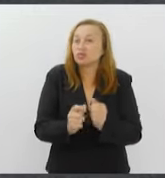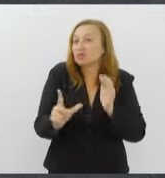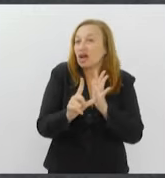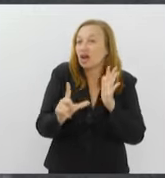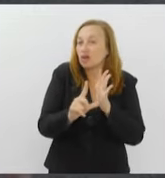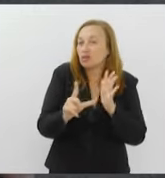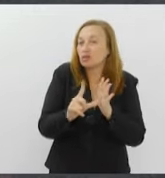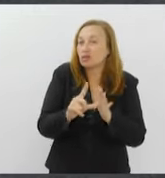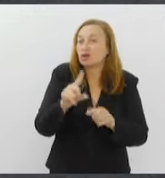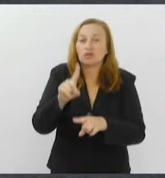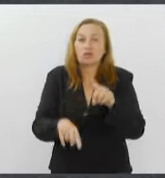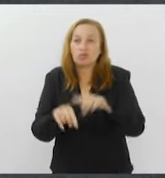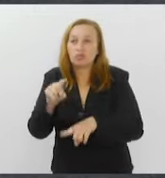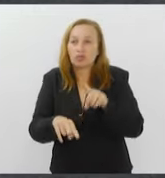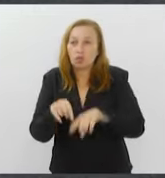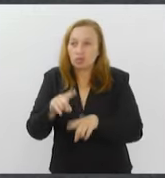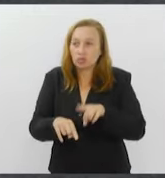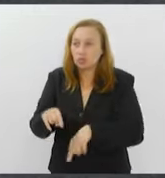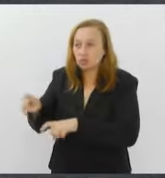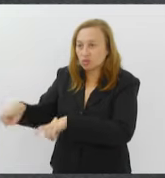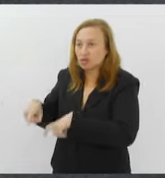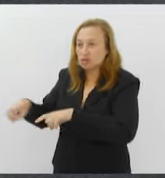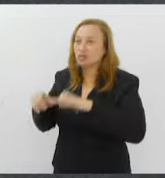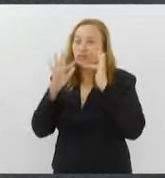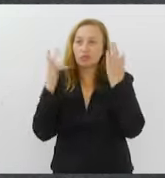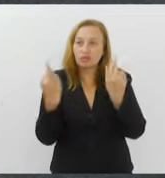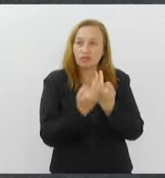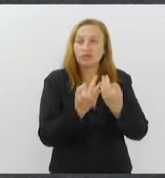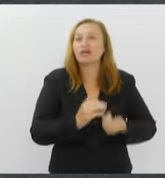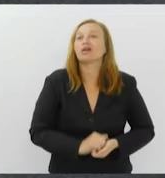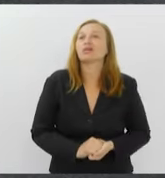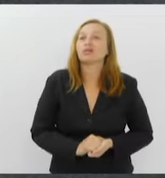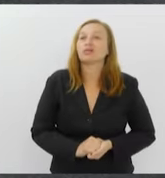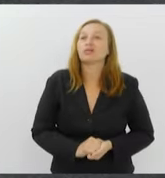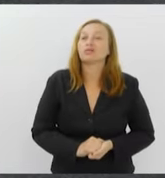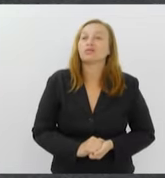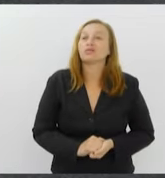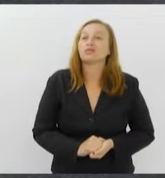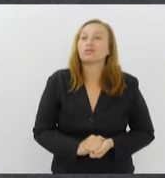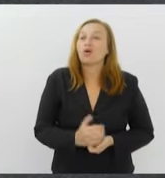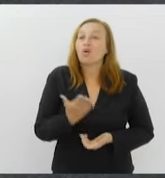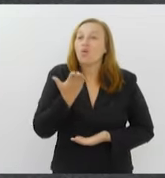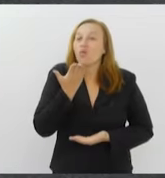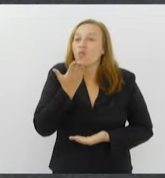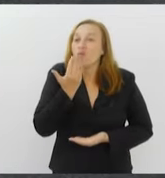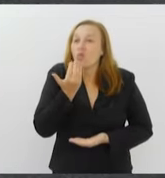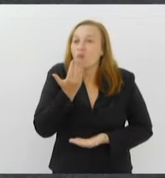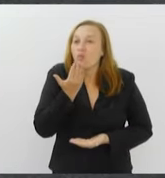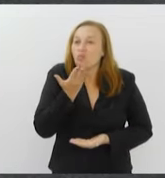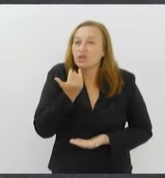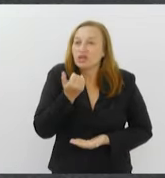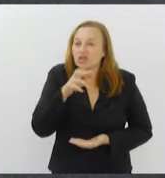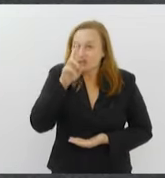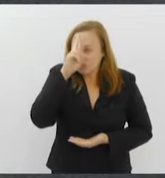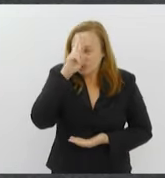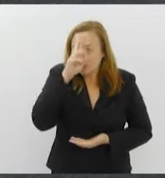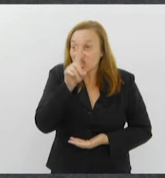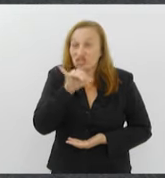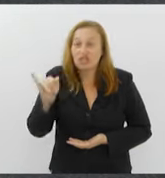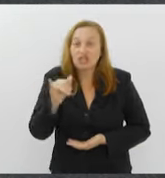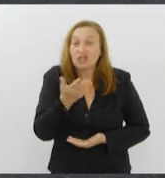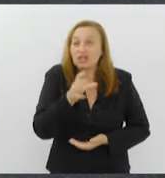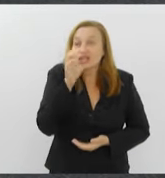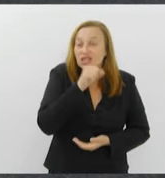dos produtos da reforma agrária e da agricultura familiar, um almoço no dia de sábado, que